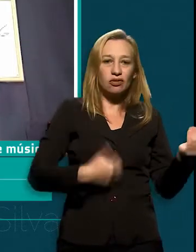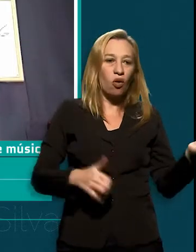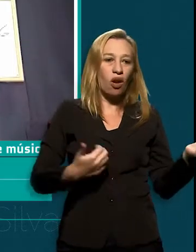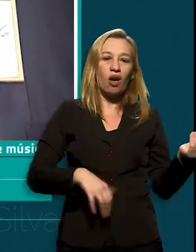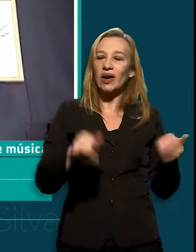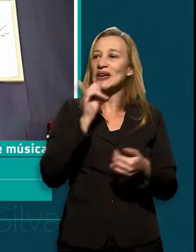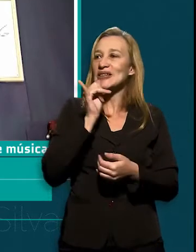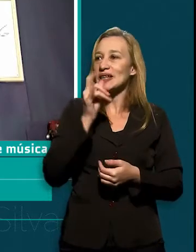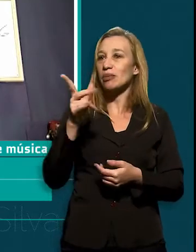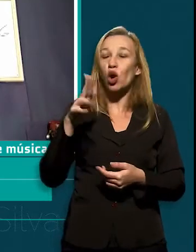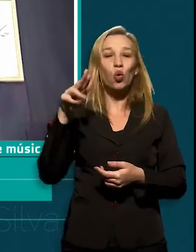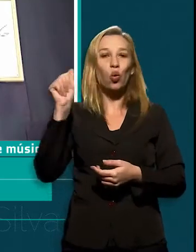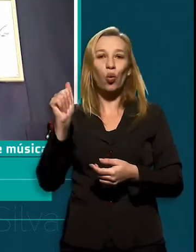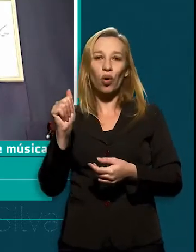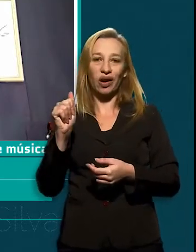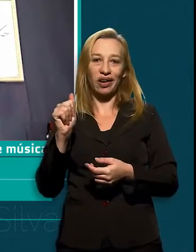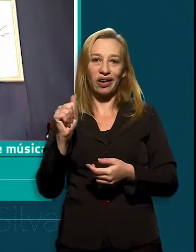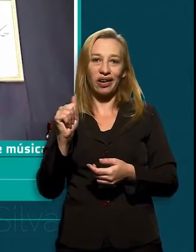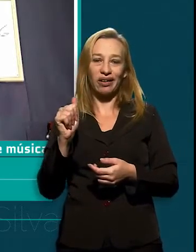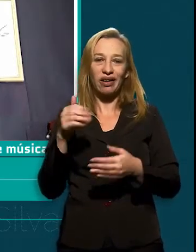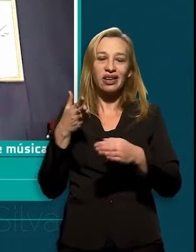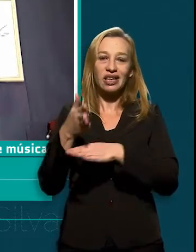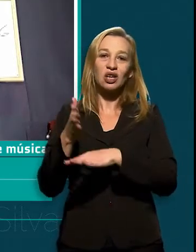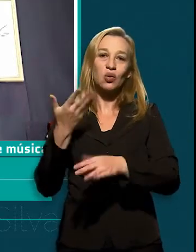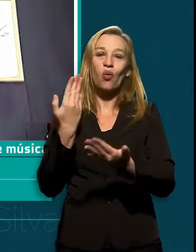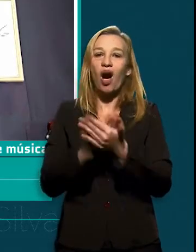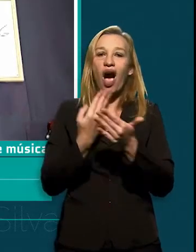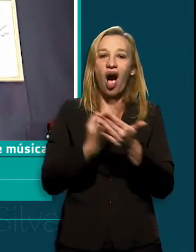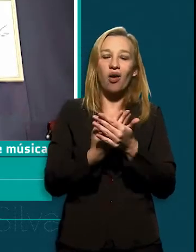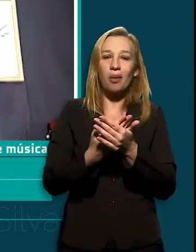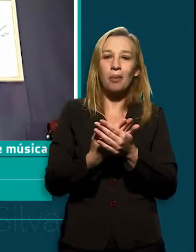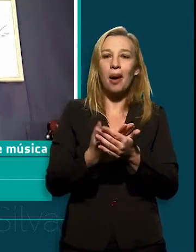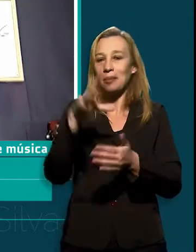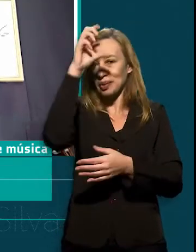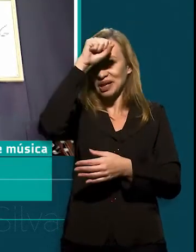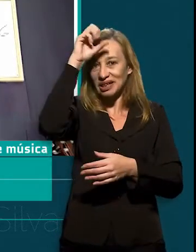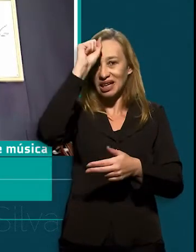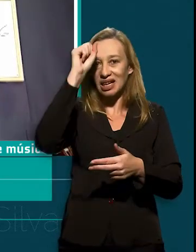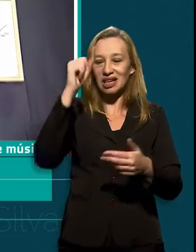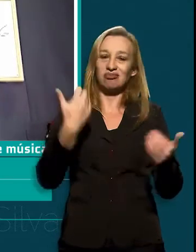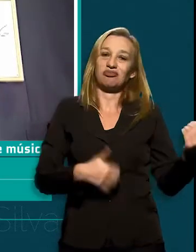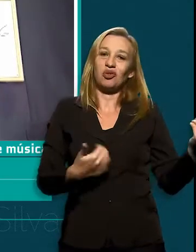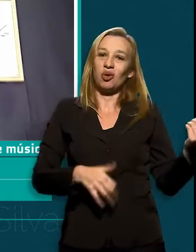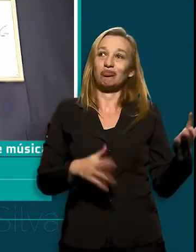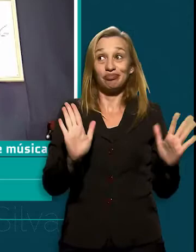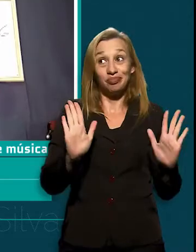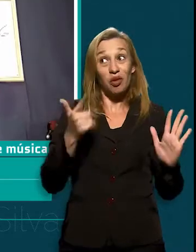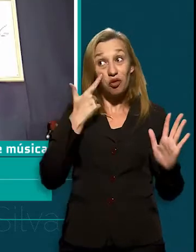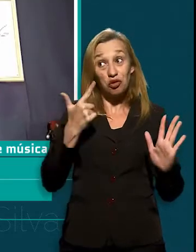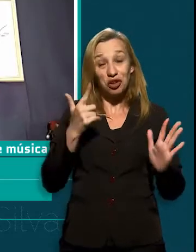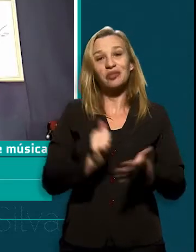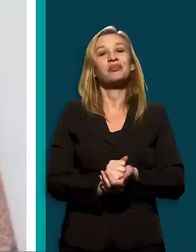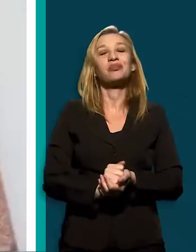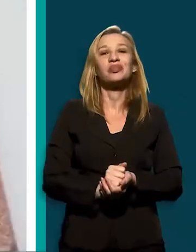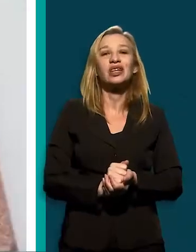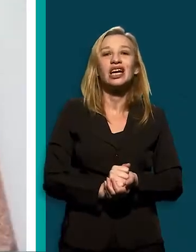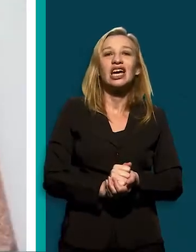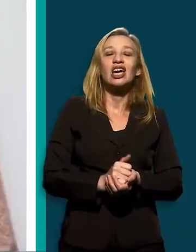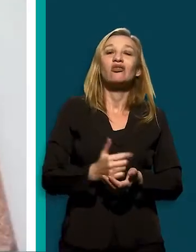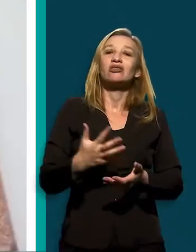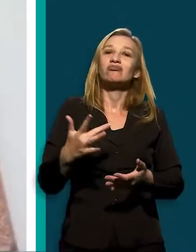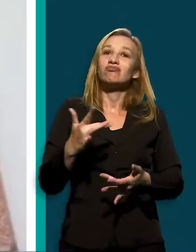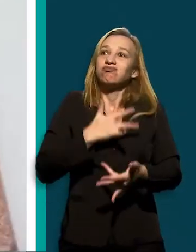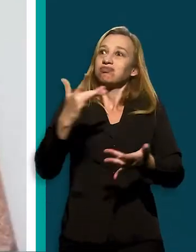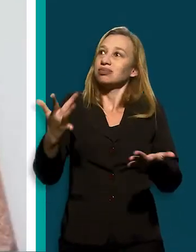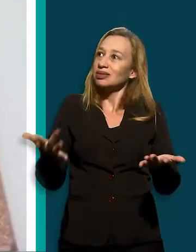exemplo. Ainda não entrei em nenhuma live ainda para isso. Mas ainda vou fazer ainda. Ainda vou ouvir isso. Então, sempre